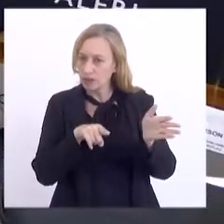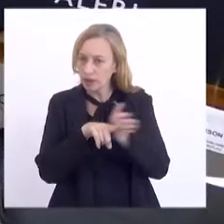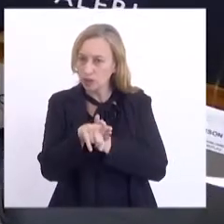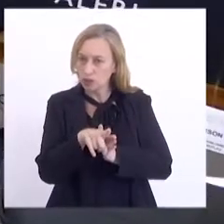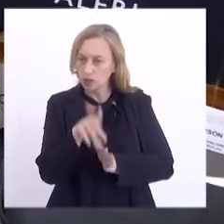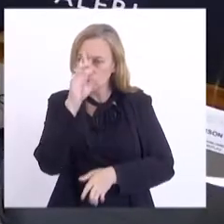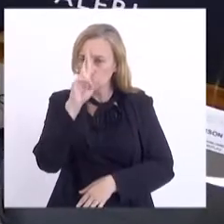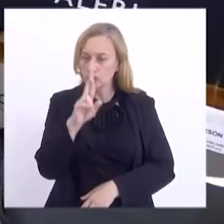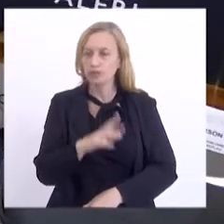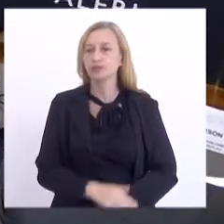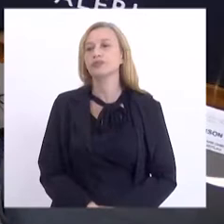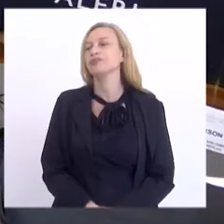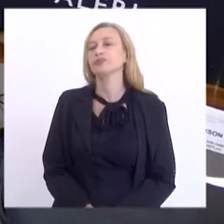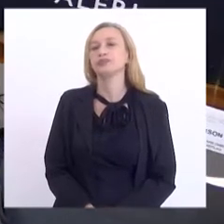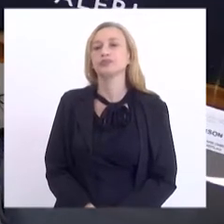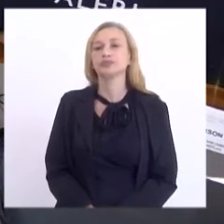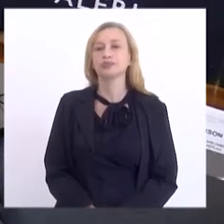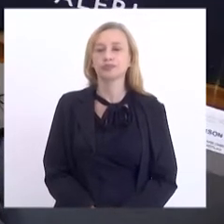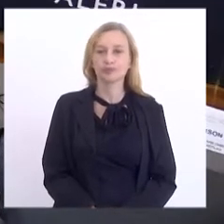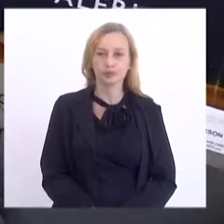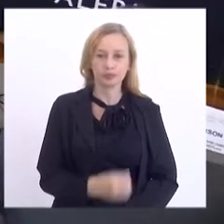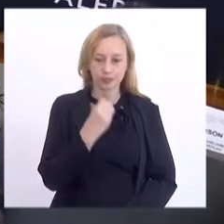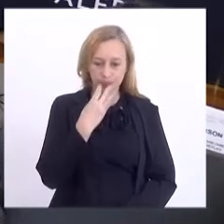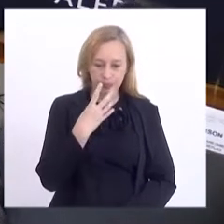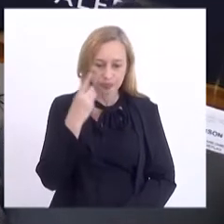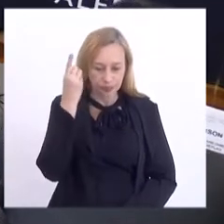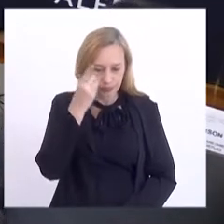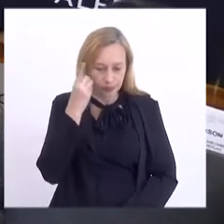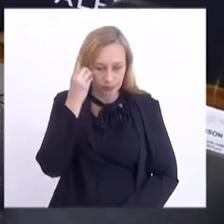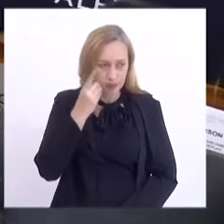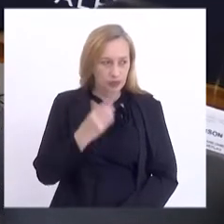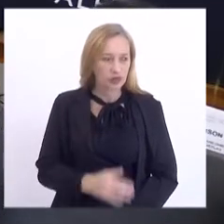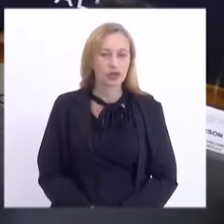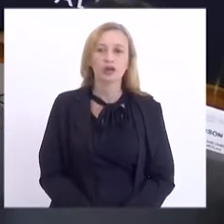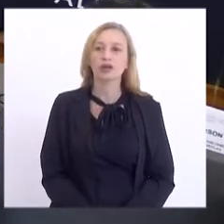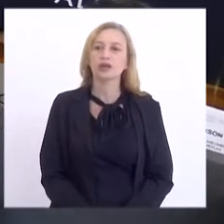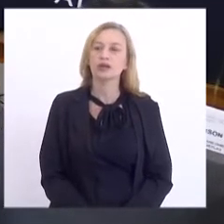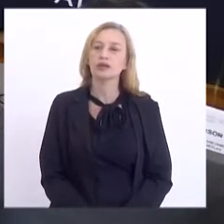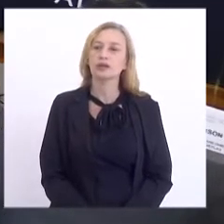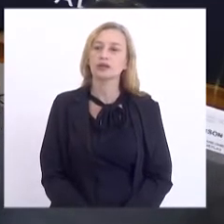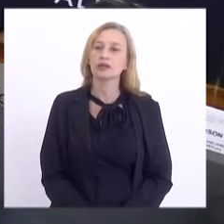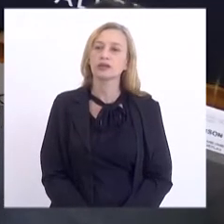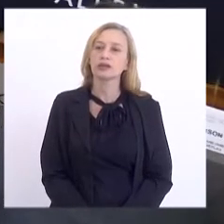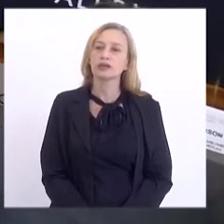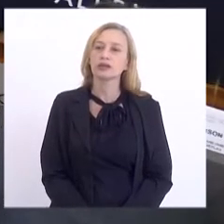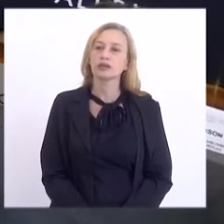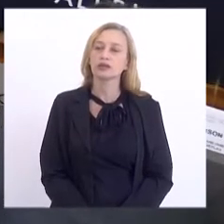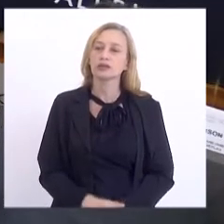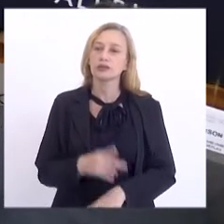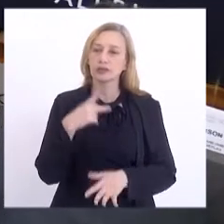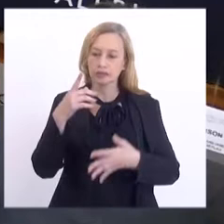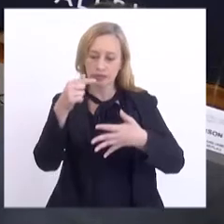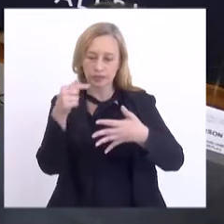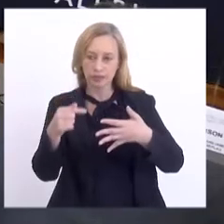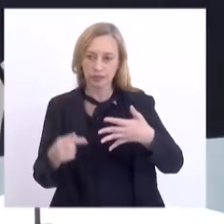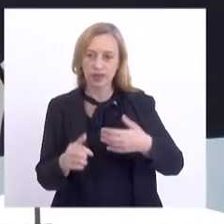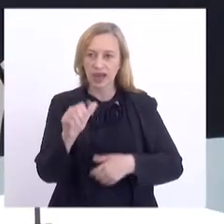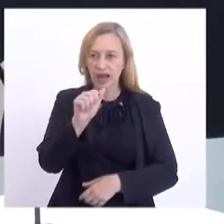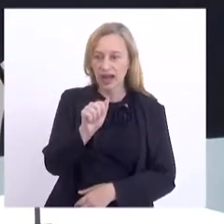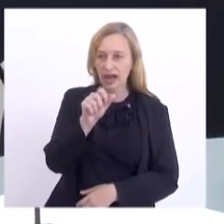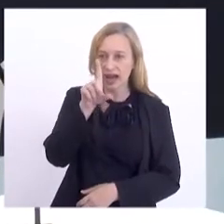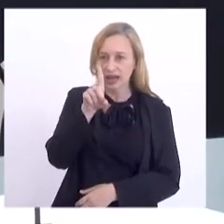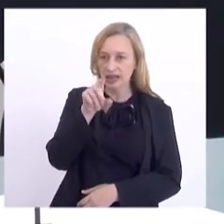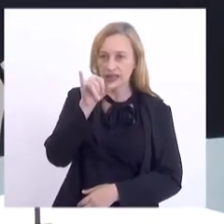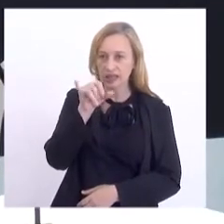senhor o bolo de Deputado É vamo por parte aqui né os aditivos